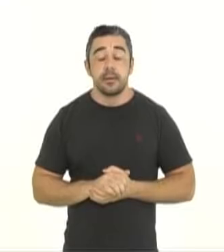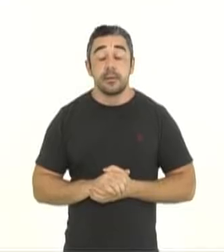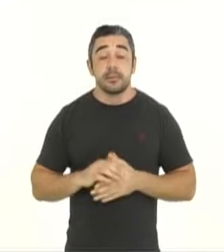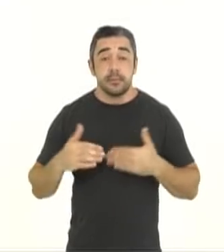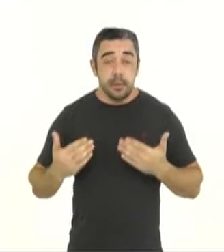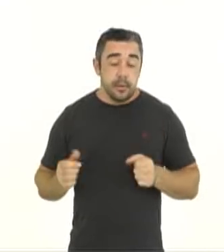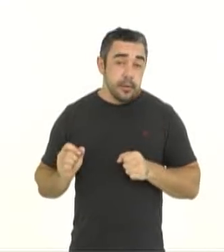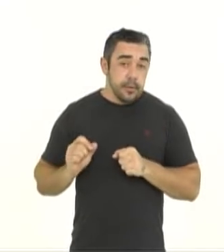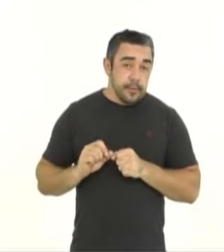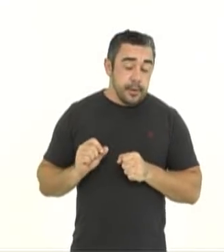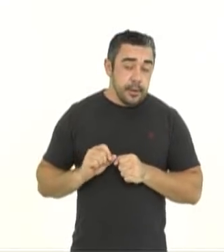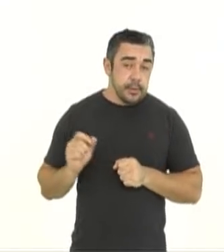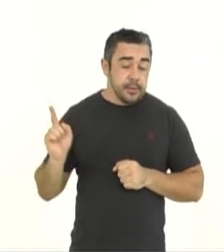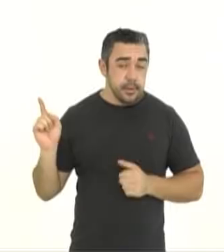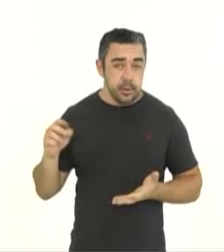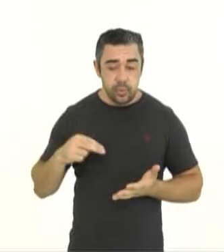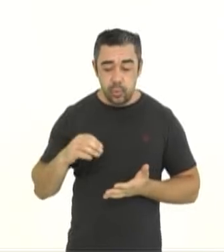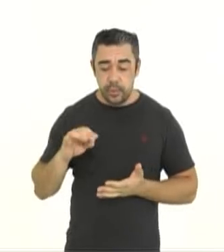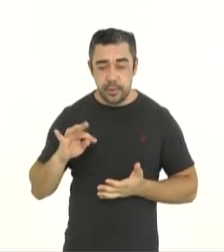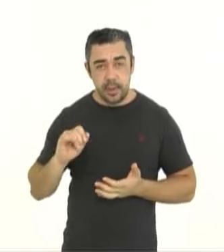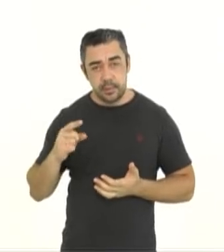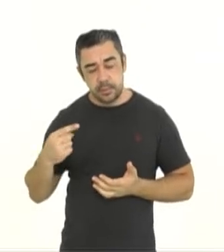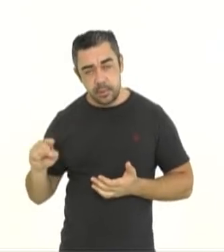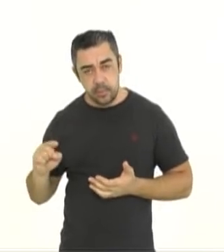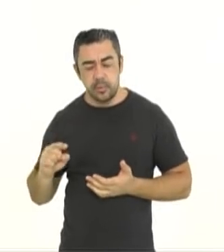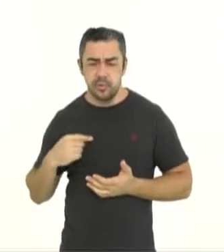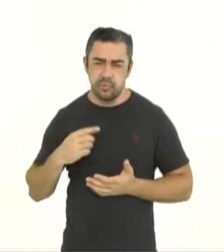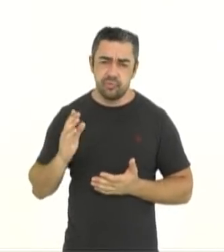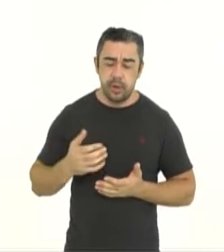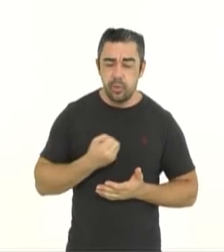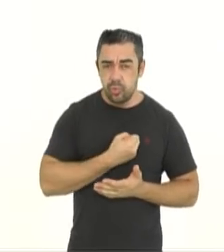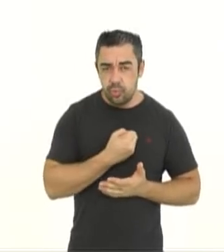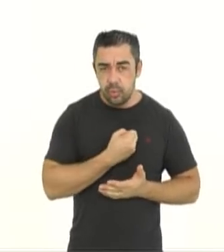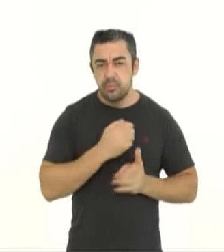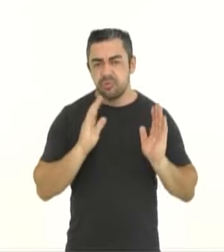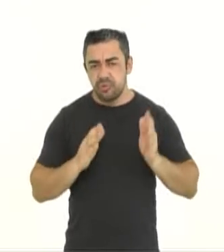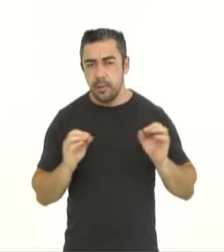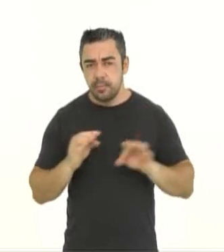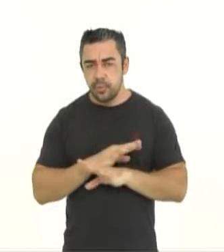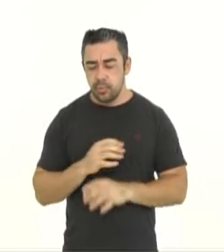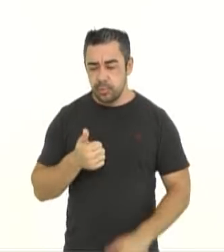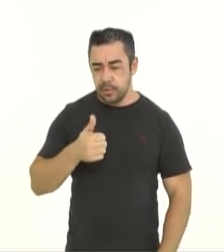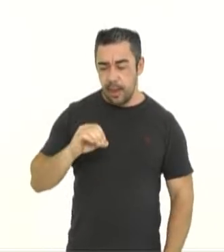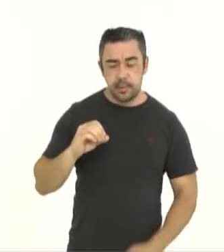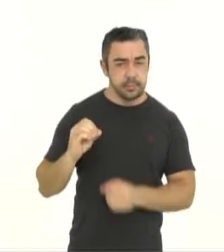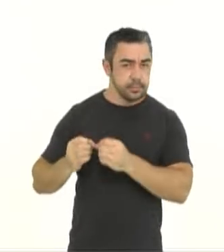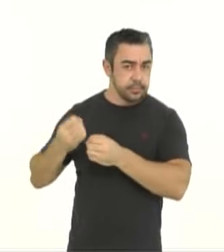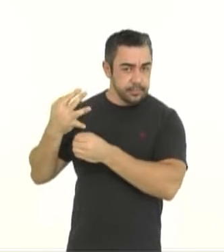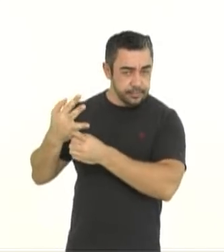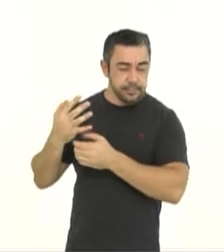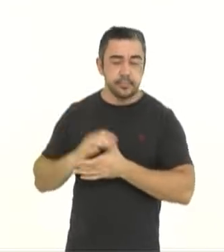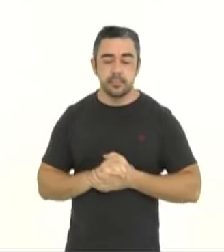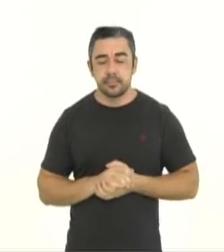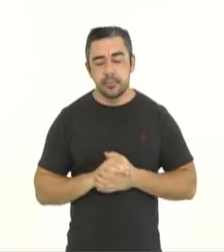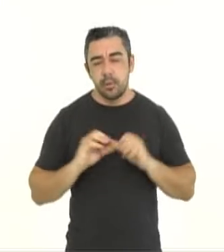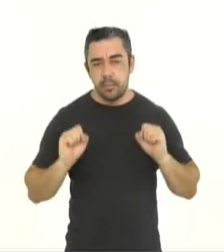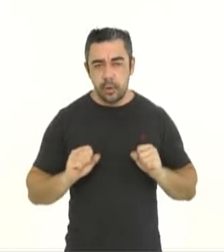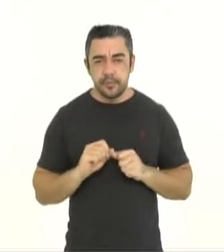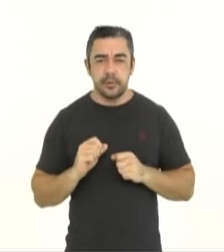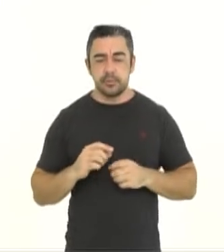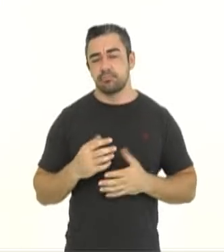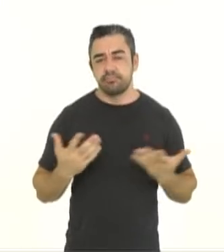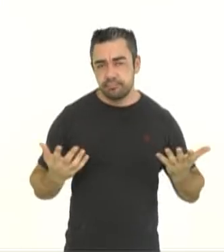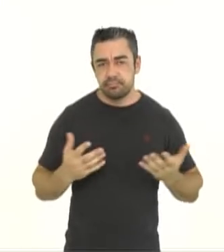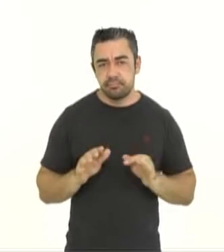As operações, então, com notação científica. Uma vez que eu tenho os meus números escritos com notação científica, eu posso fazer as 4